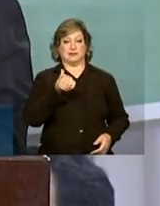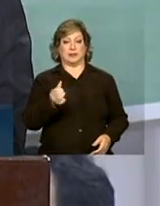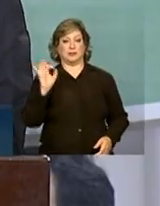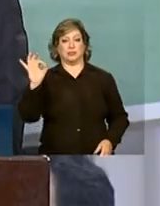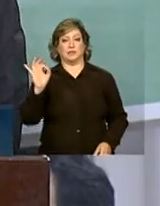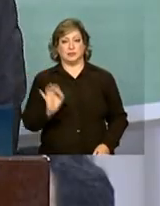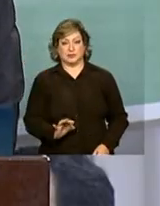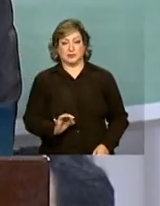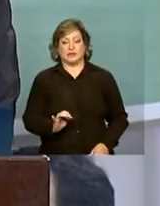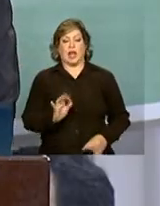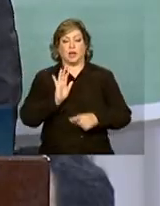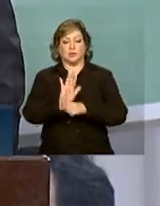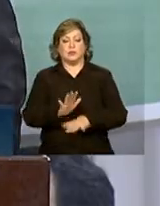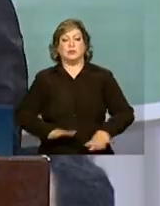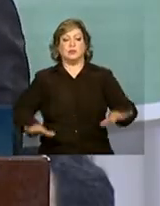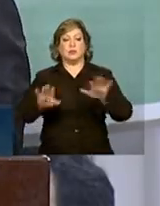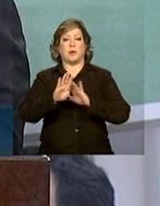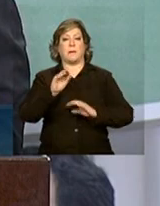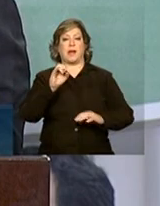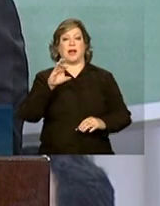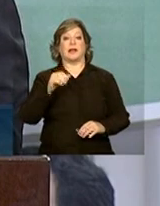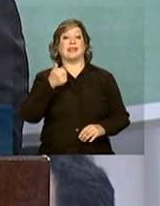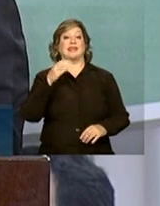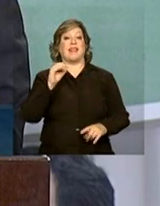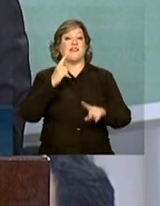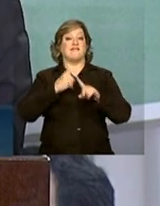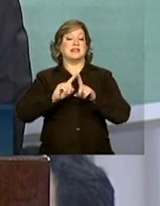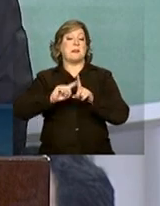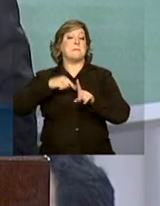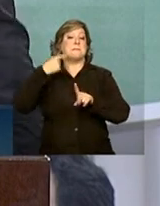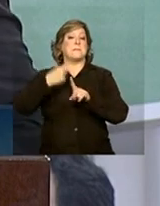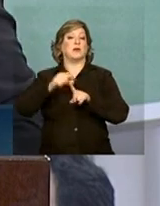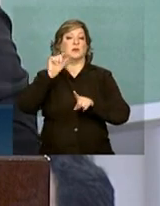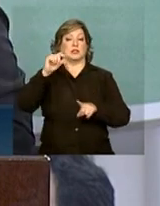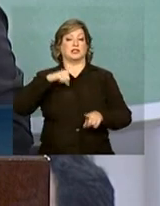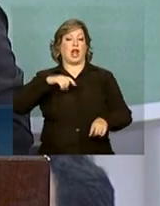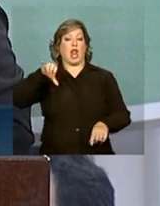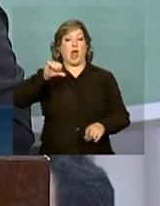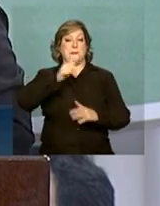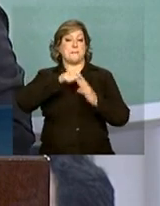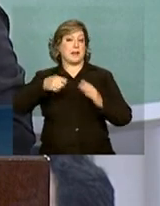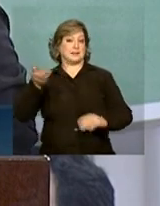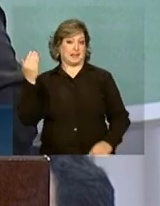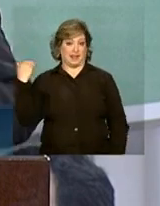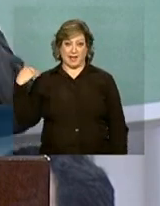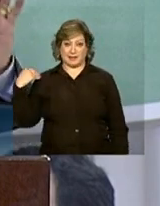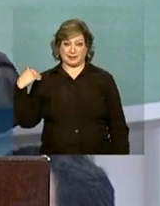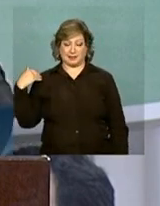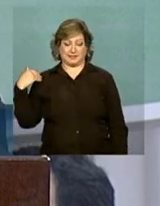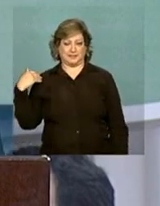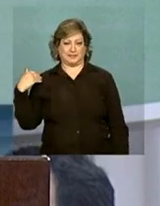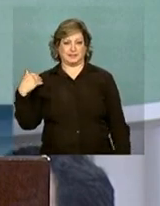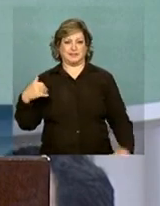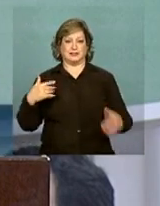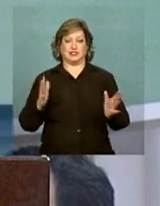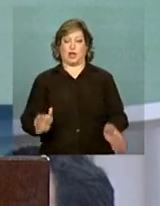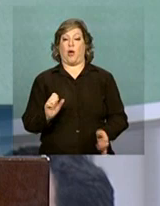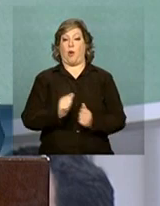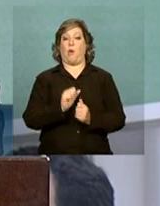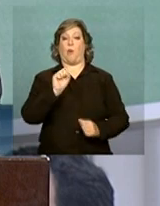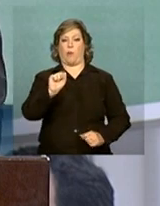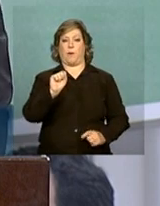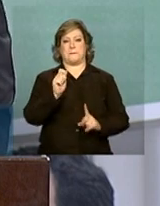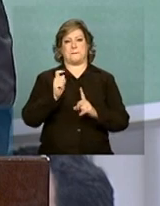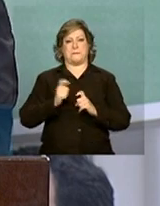66% de cobertura de atenção básica, 10 vezes mais do que tínhamos há 9 meses atrás, já com 8 médicos.